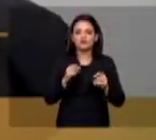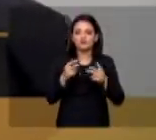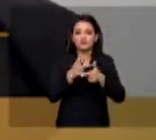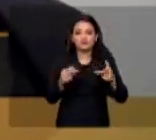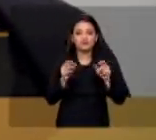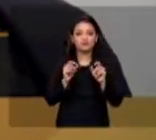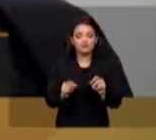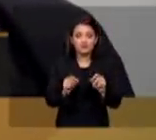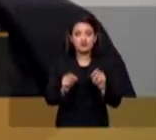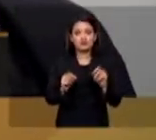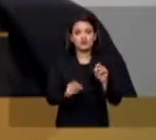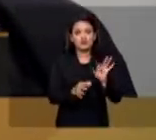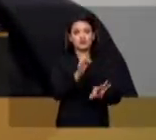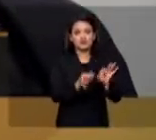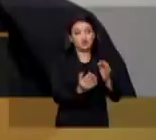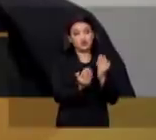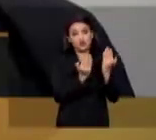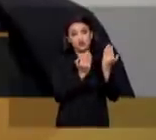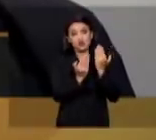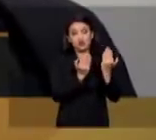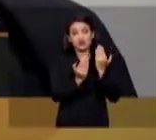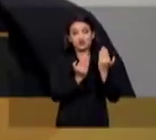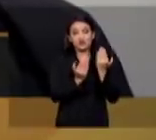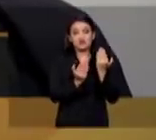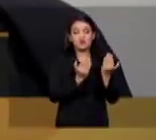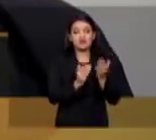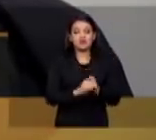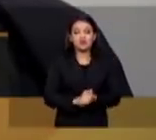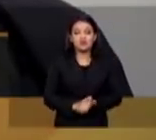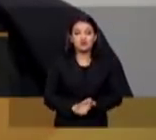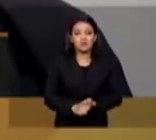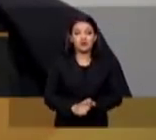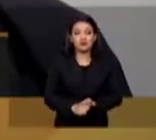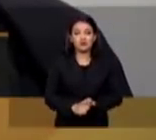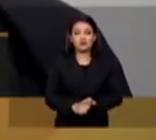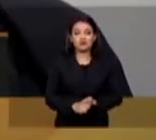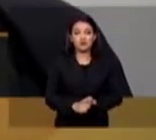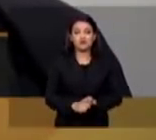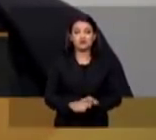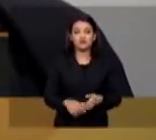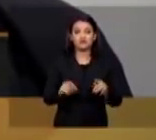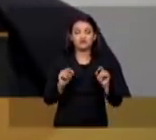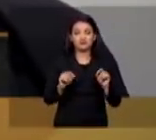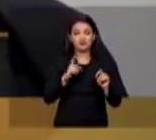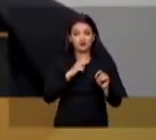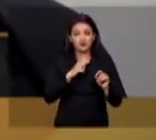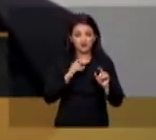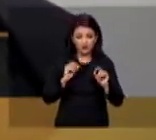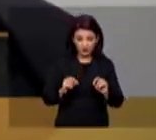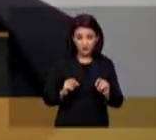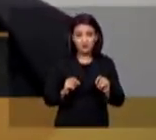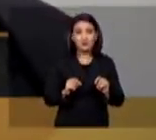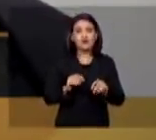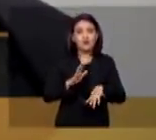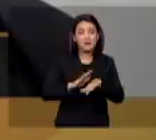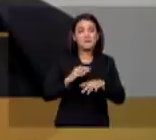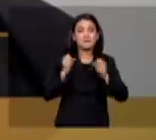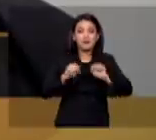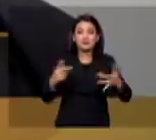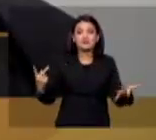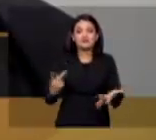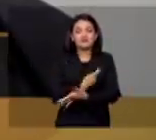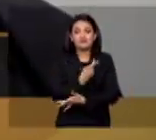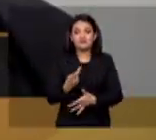suspeição precede a discussão sobre a incompetência, ao passo que apresenta características de maior relevo e impacto em eventual violação aos